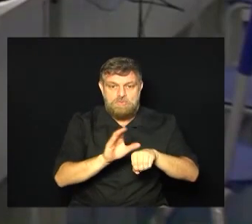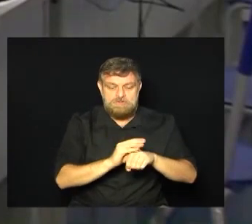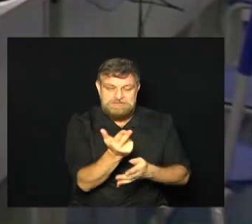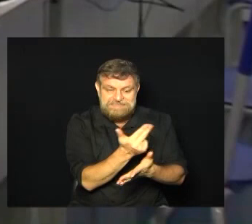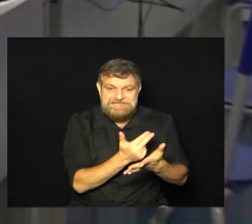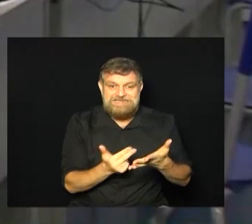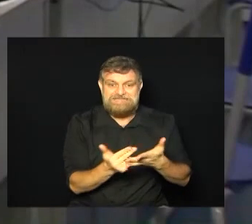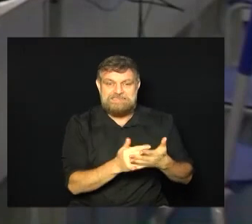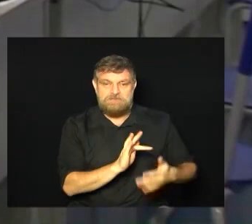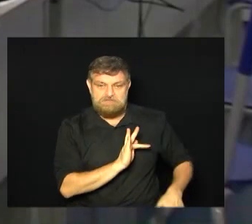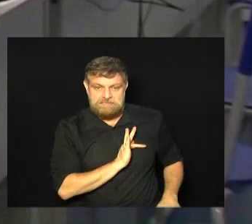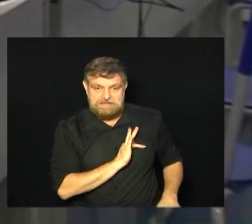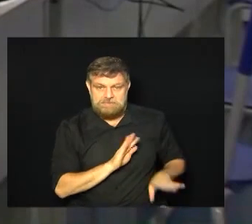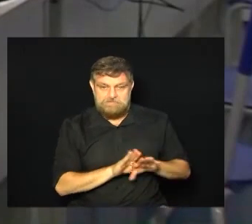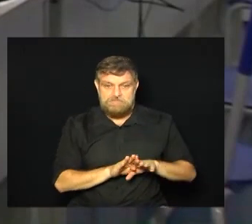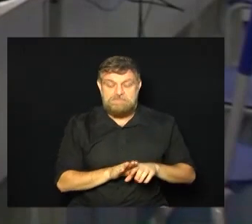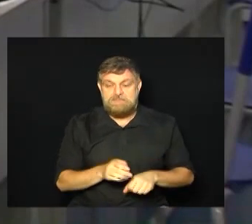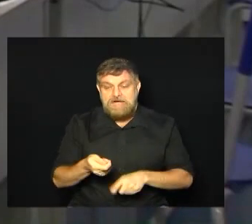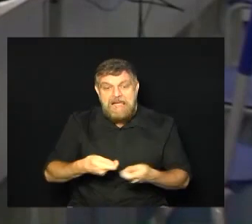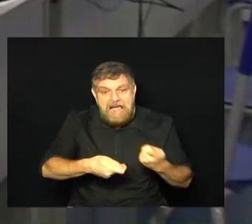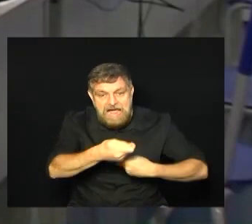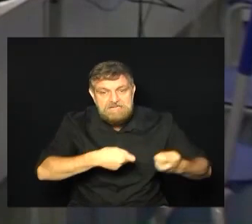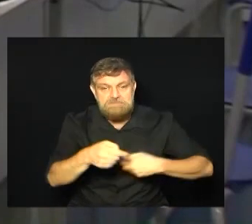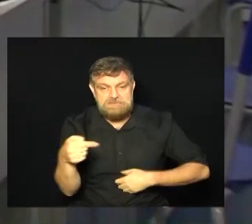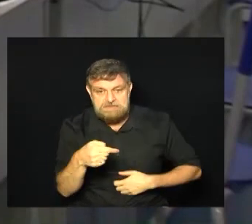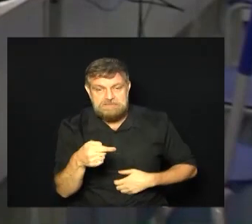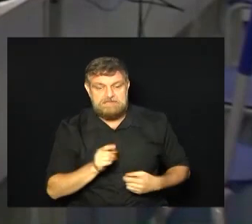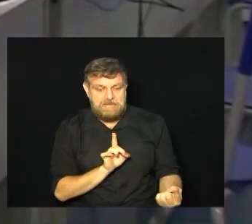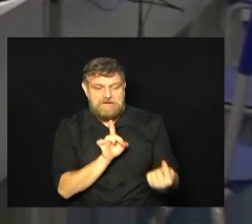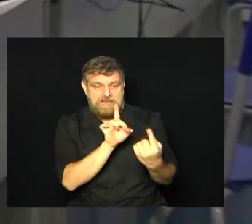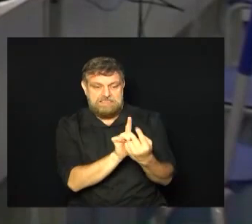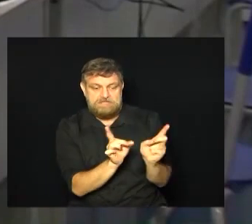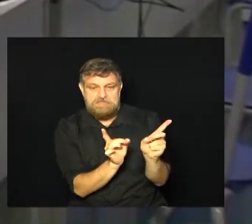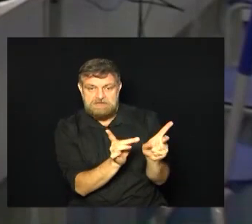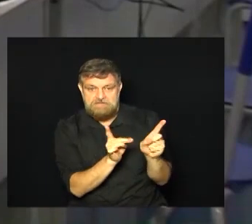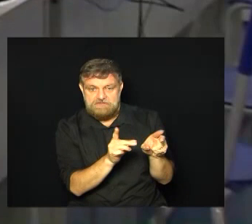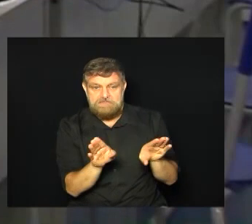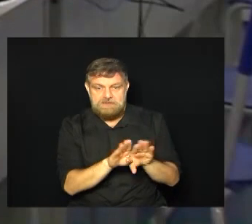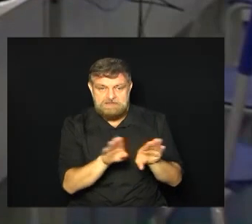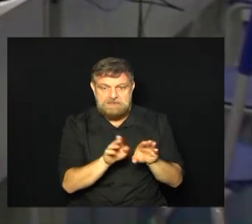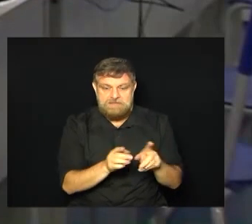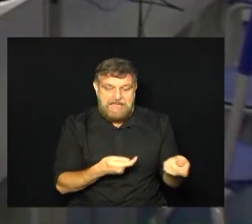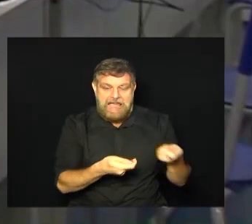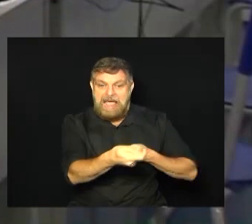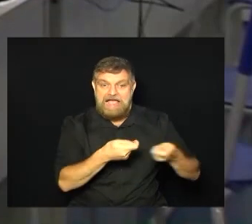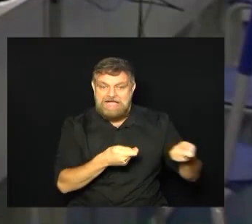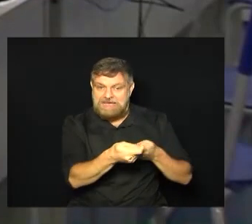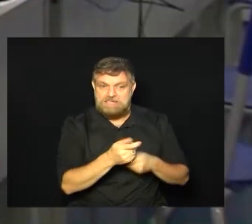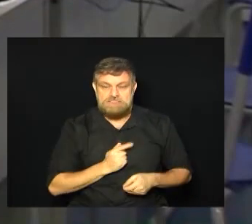Técnico. A gente tem na área de administração o curso de Atendimento e Vendas, Operador de Caixa,